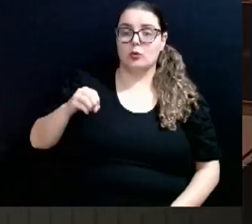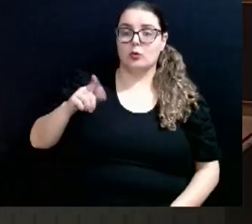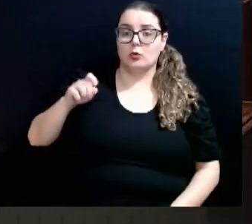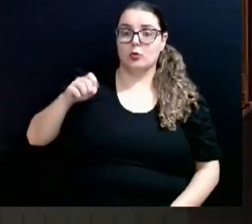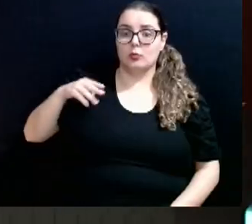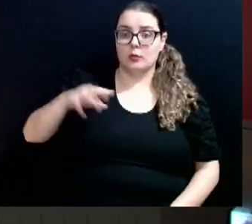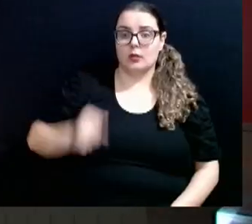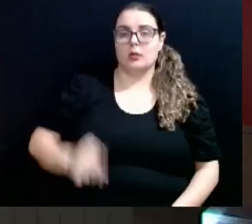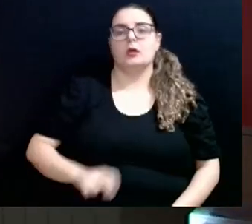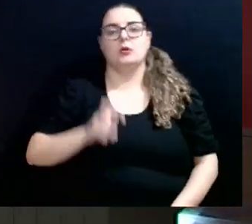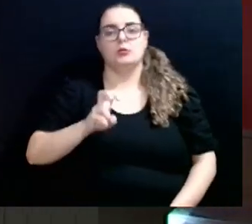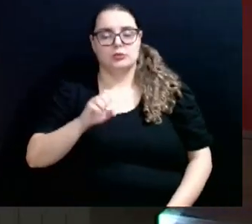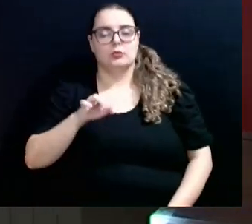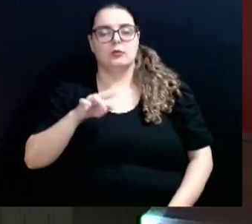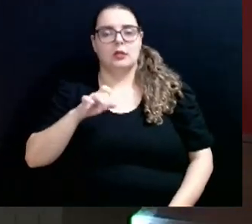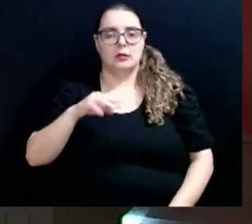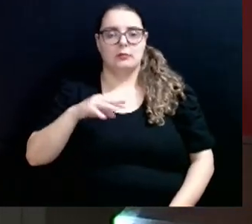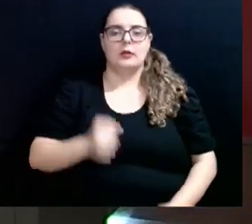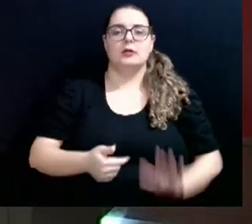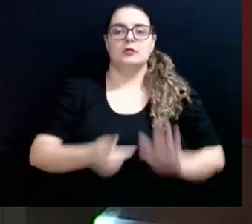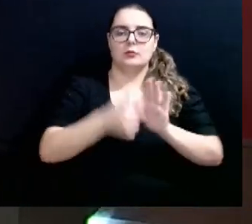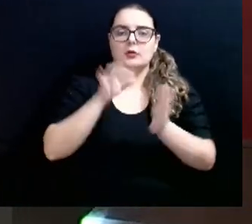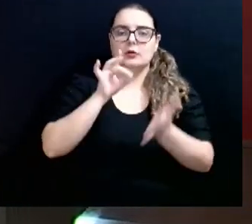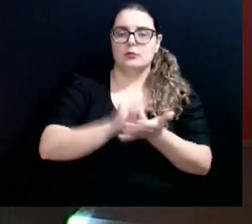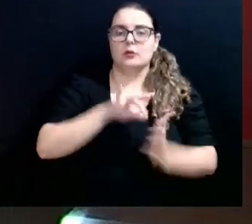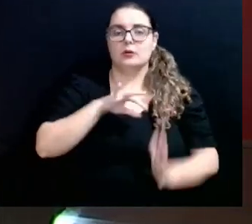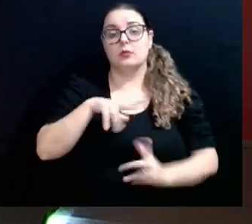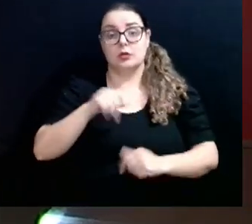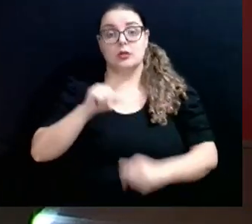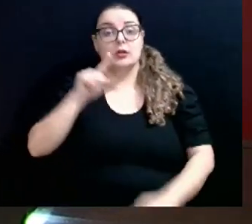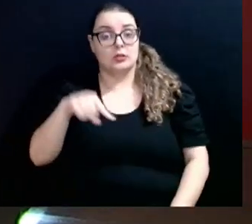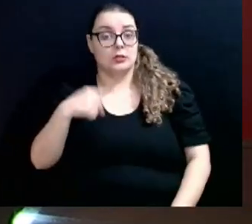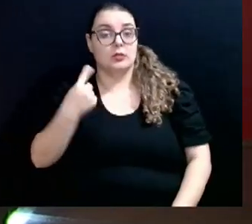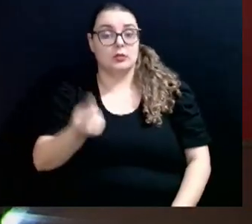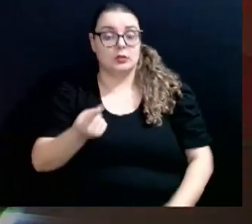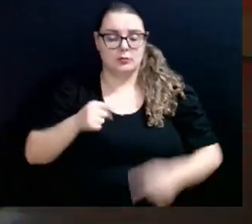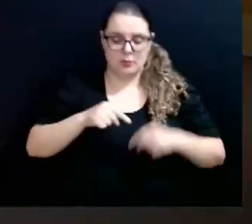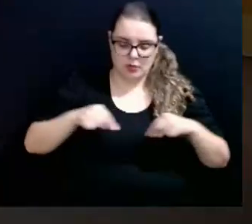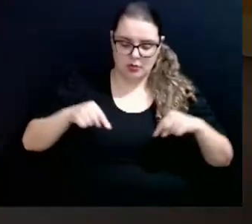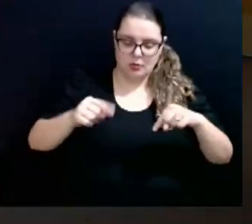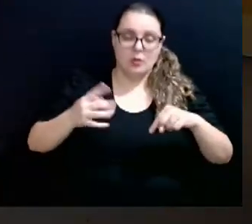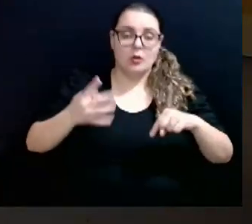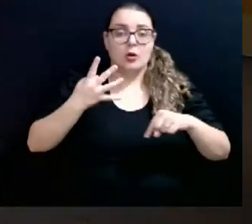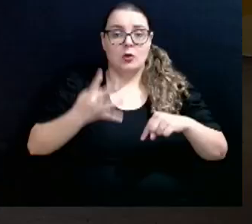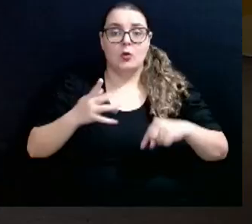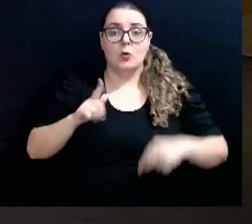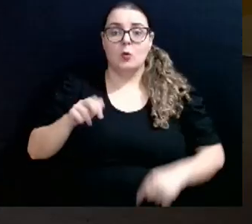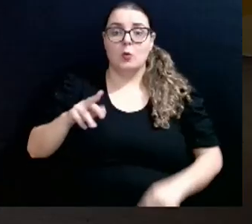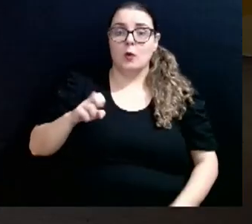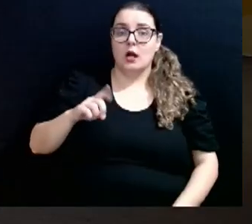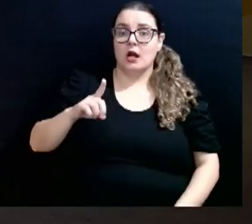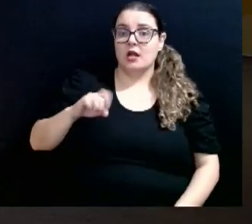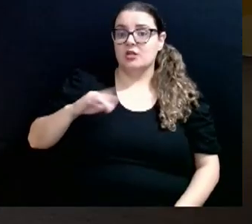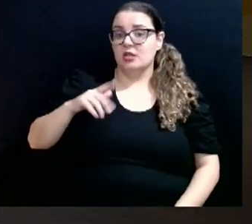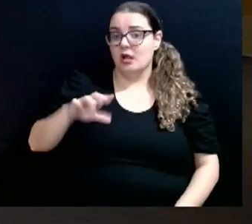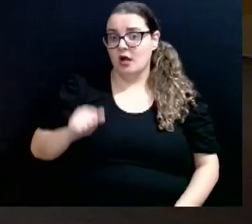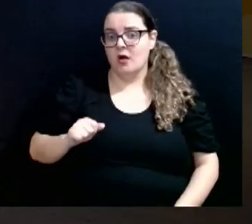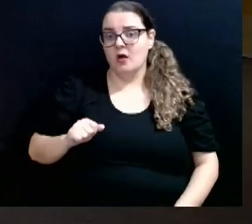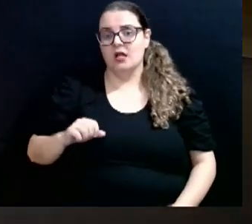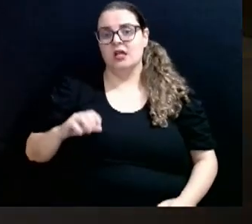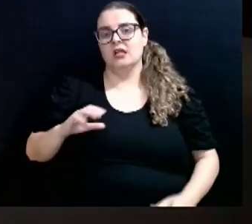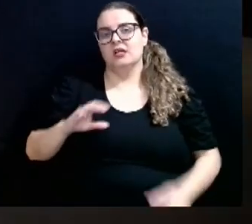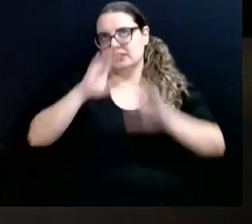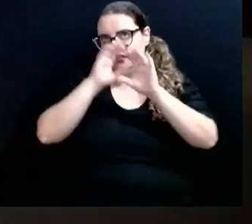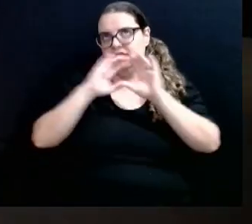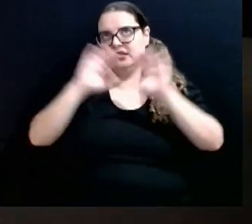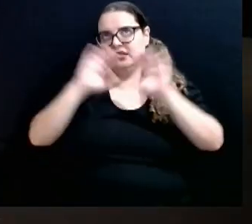que aparecem, né, na origem da humanidade. Depois a gente vai para a sala dos 4 guardiões celestiais, né, que são animais celestiais que